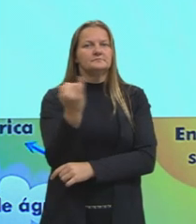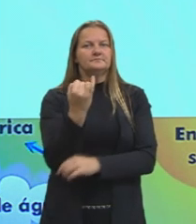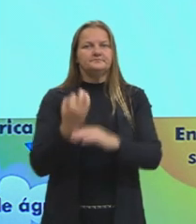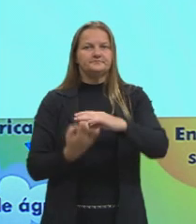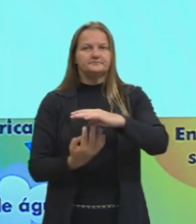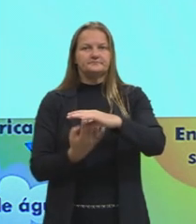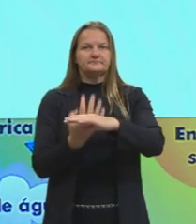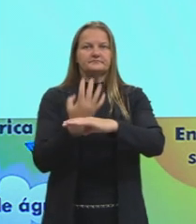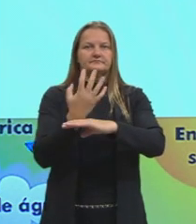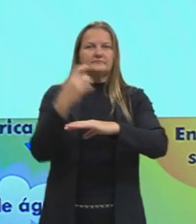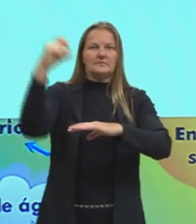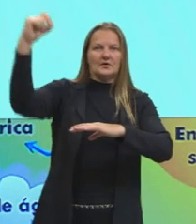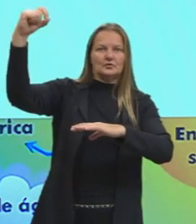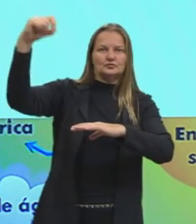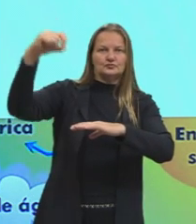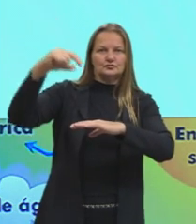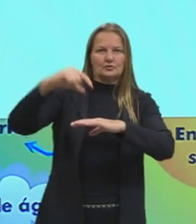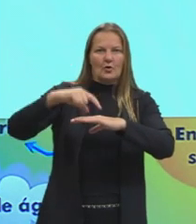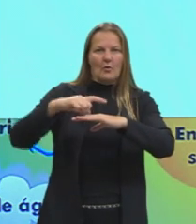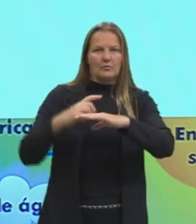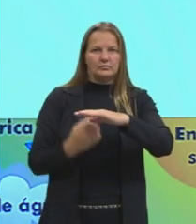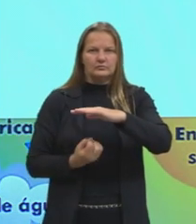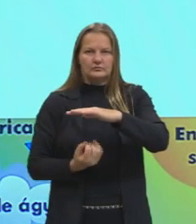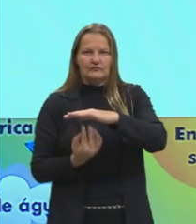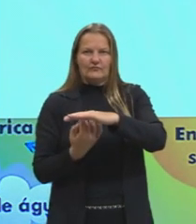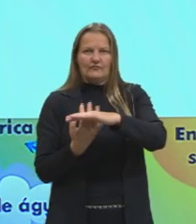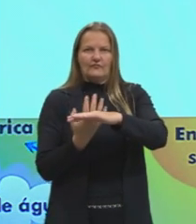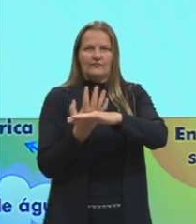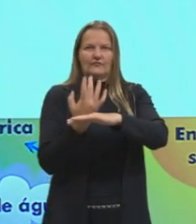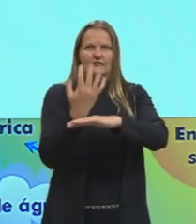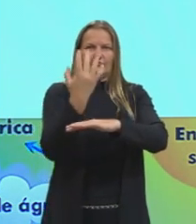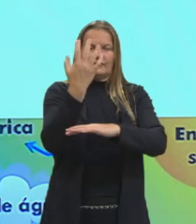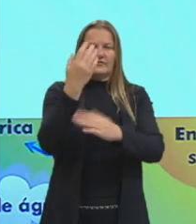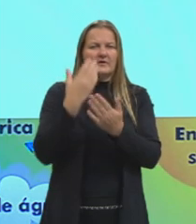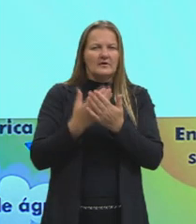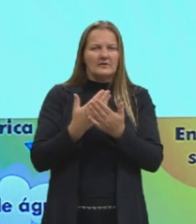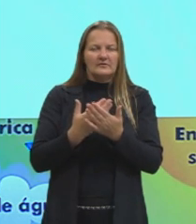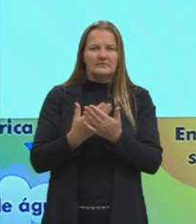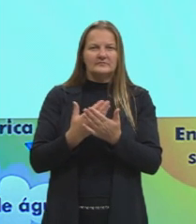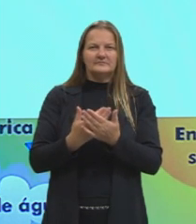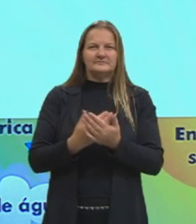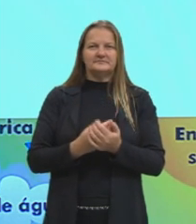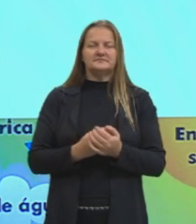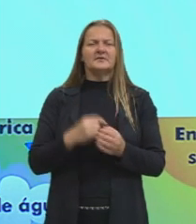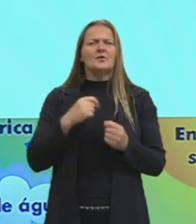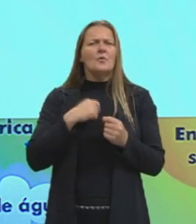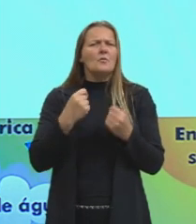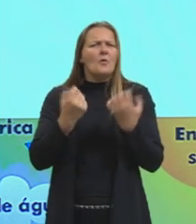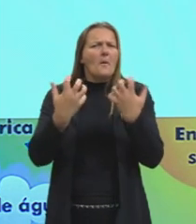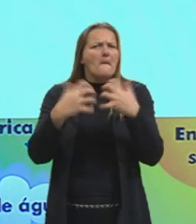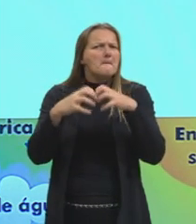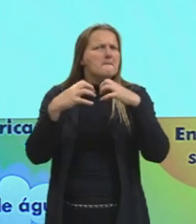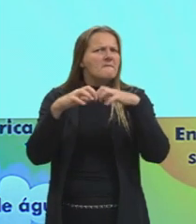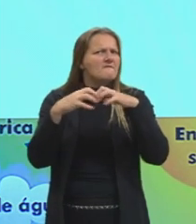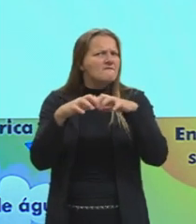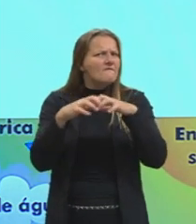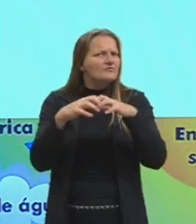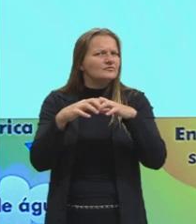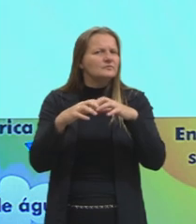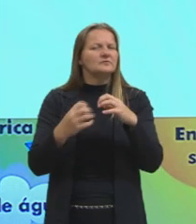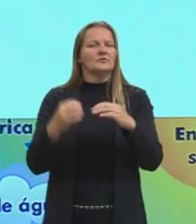Corporação vai ser por causa do sol né Nós na nossa na nossa aulinha a gente já tá vendo que o grande motor aí dessa